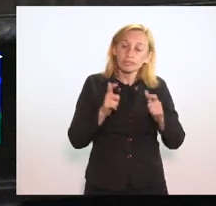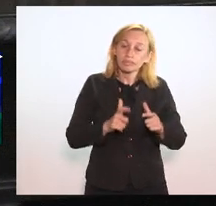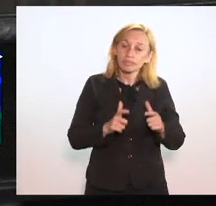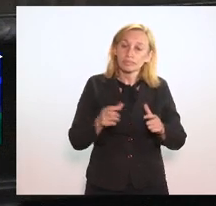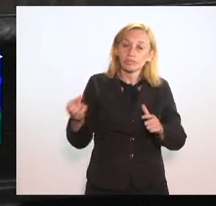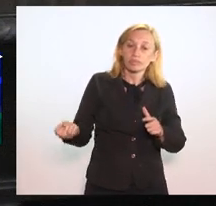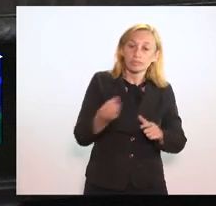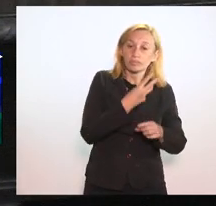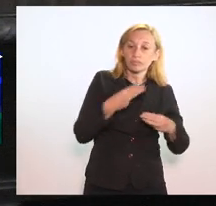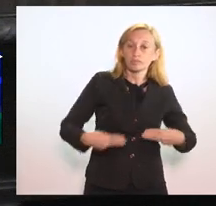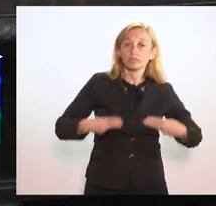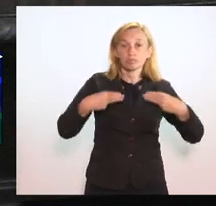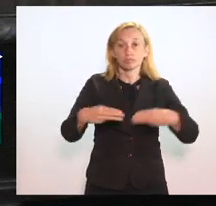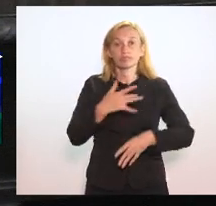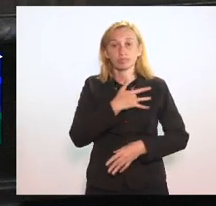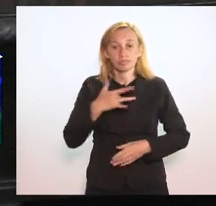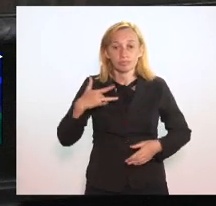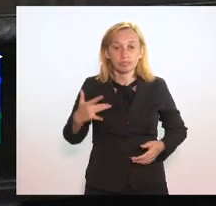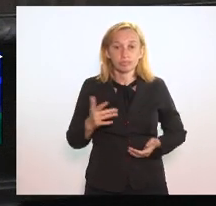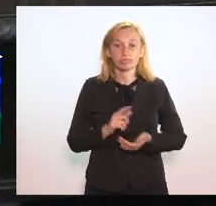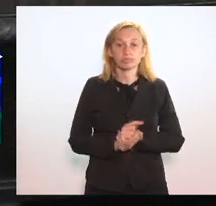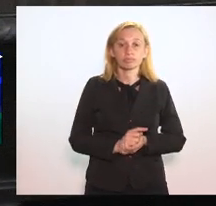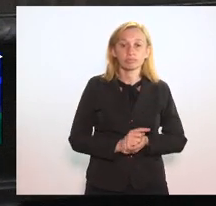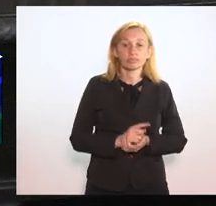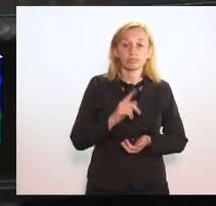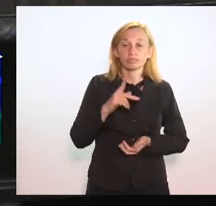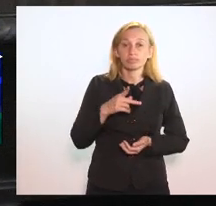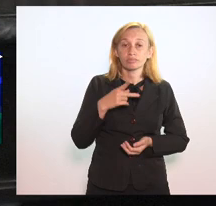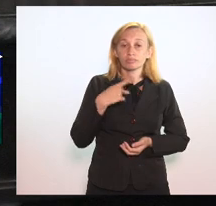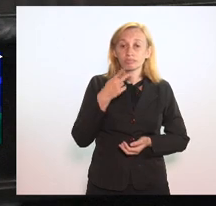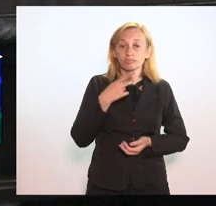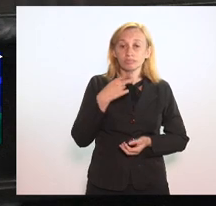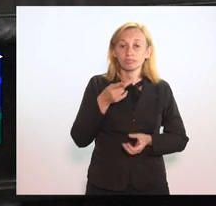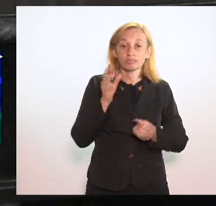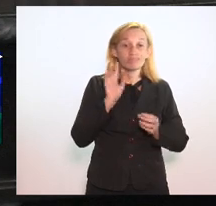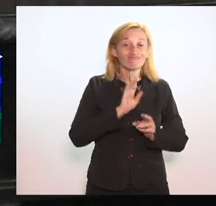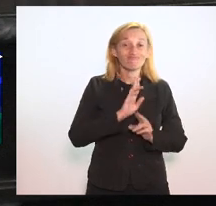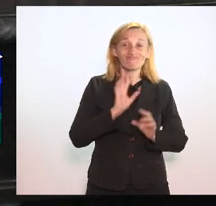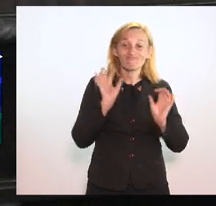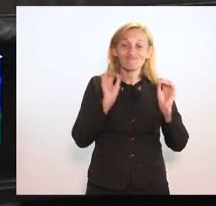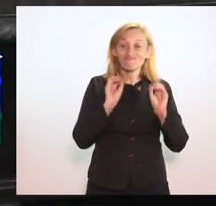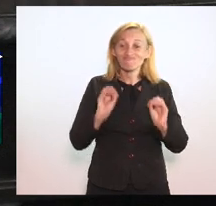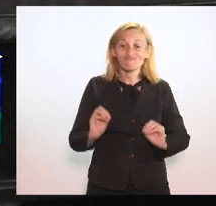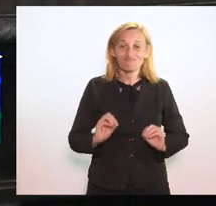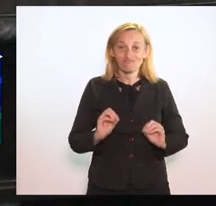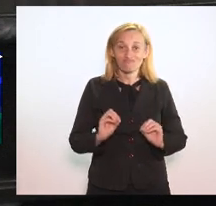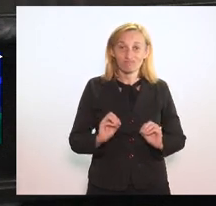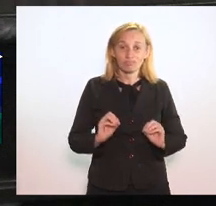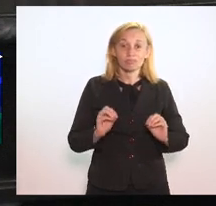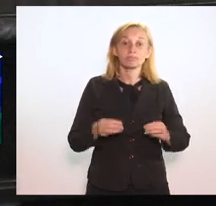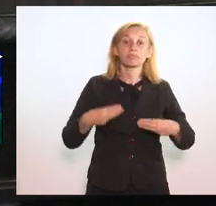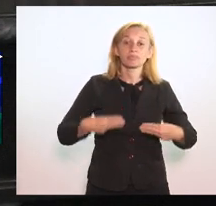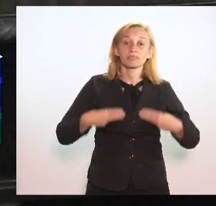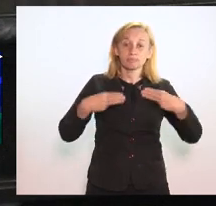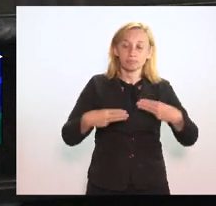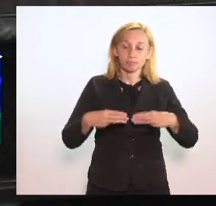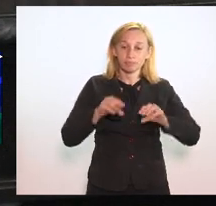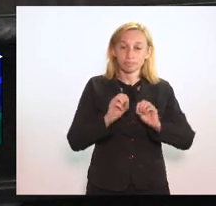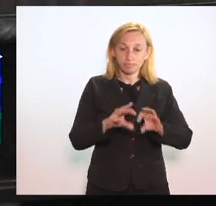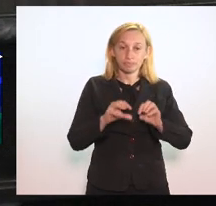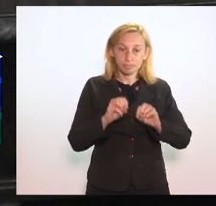ministro da saúde que ainda não procedeu essa interlocução com o ministro da educação